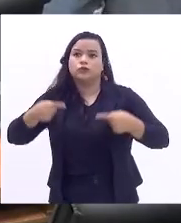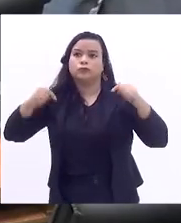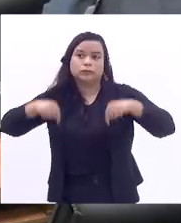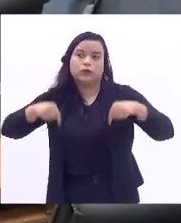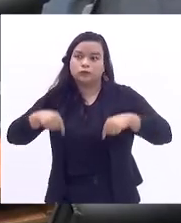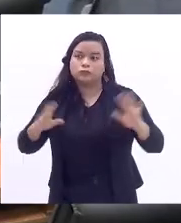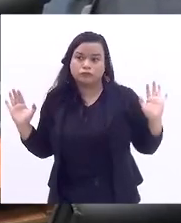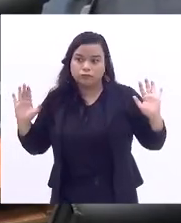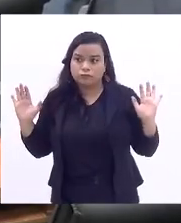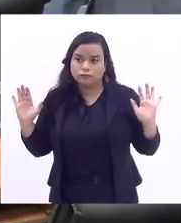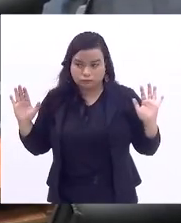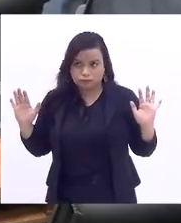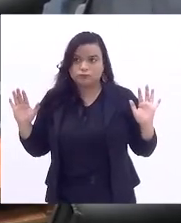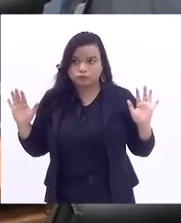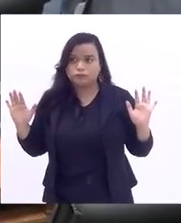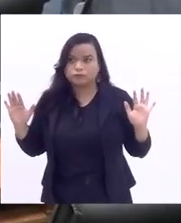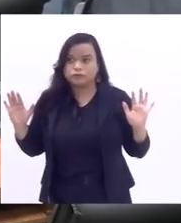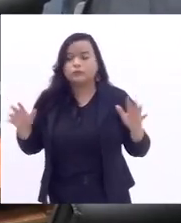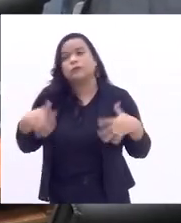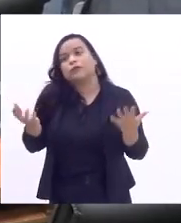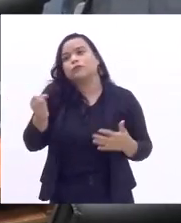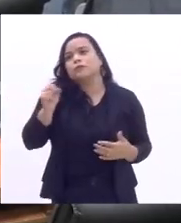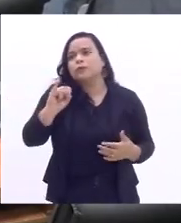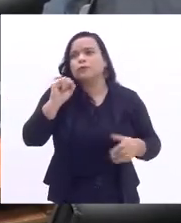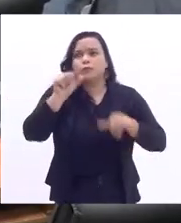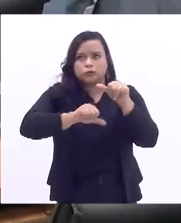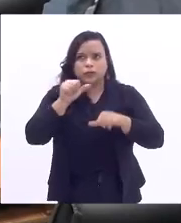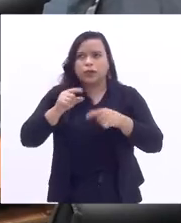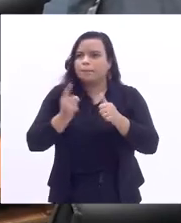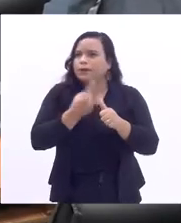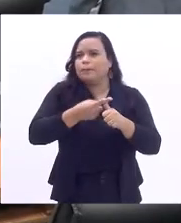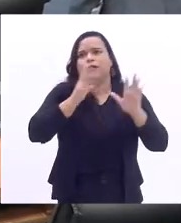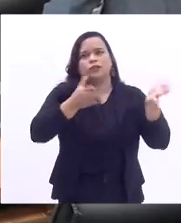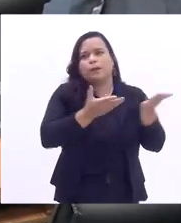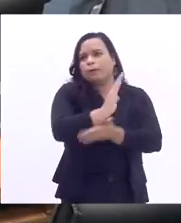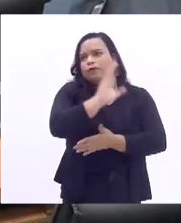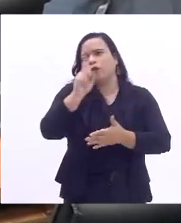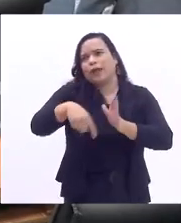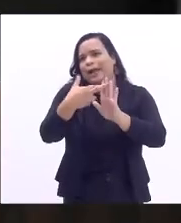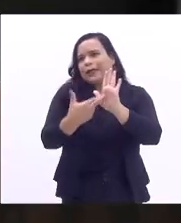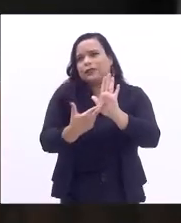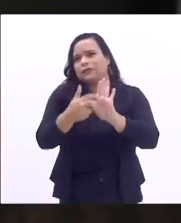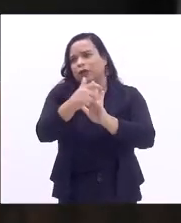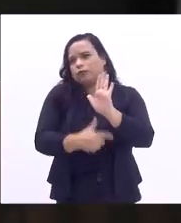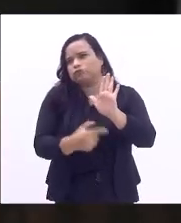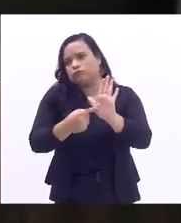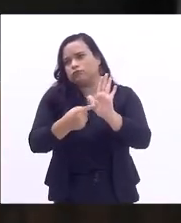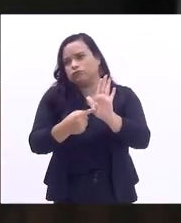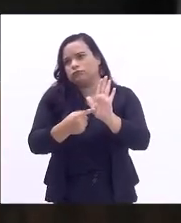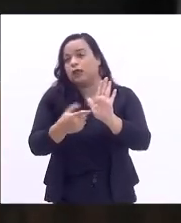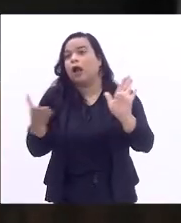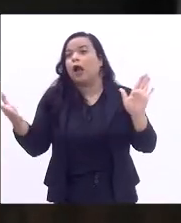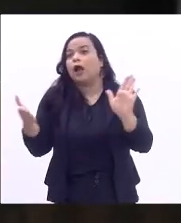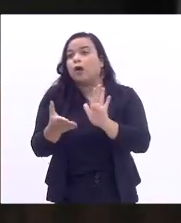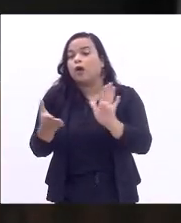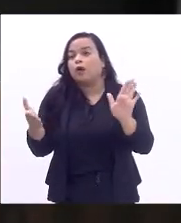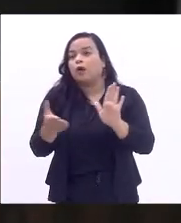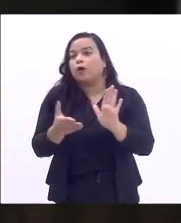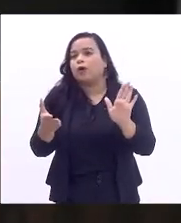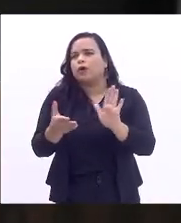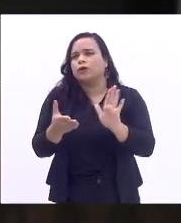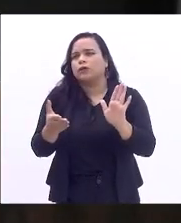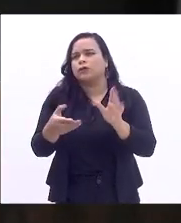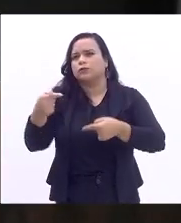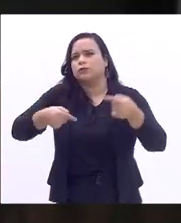exatamente o presidente se vai modificar na a primeira já foi aprovado foi a redação do vencido e agora e volta